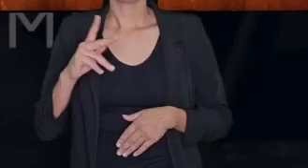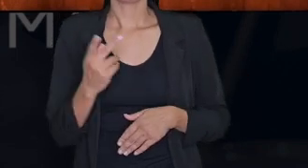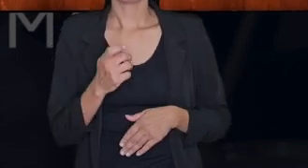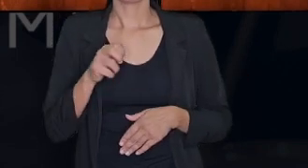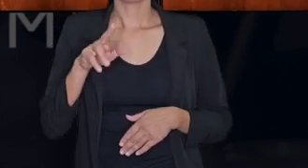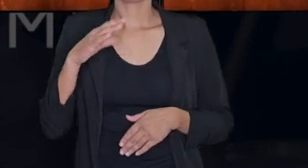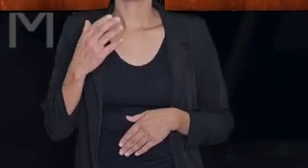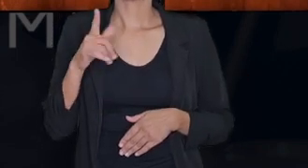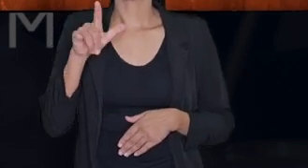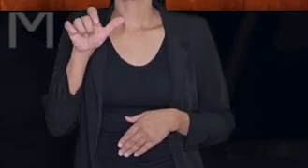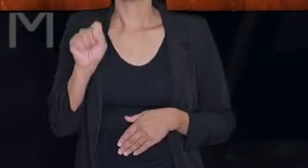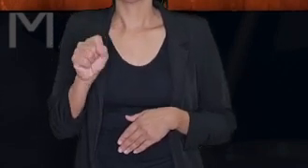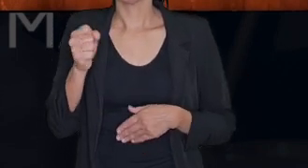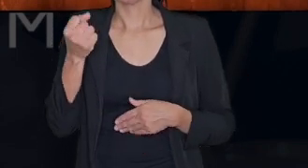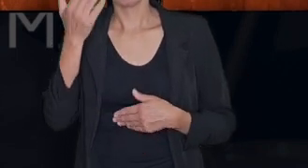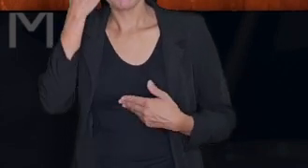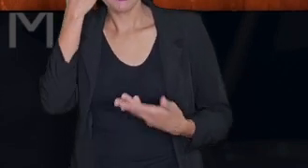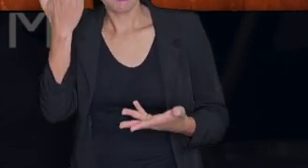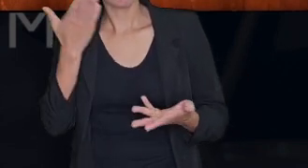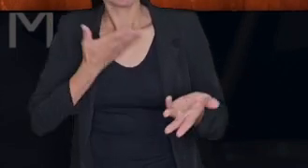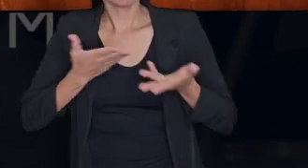Muito obrigado, Hércules.